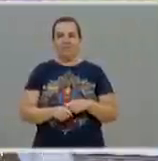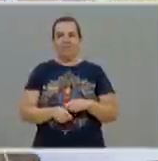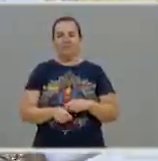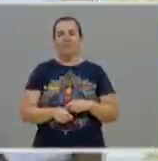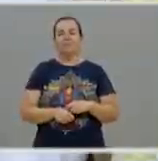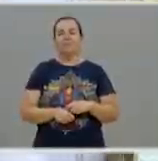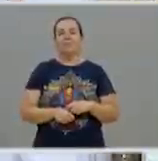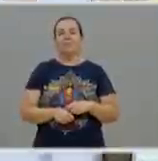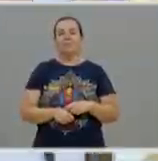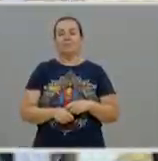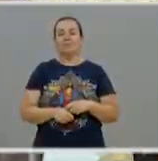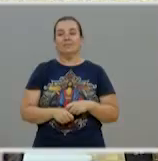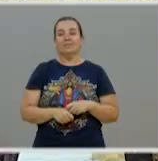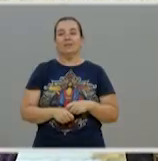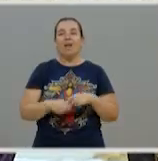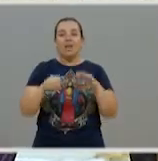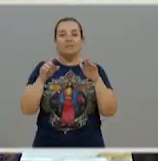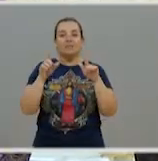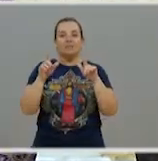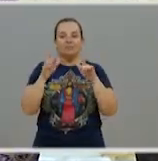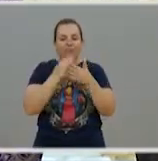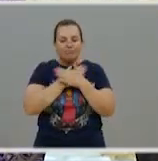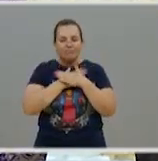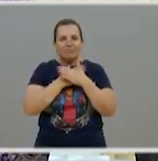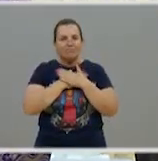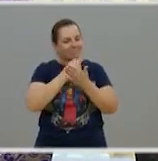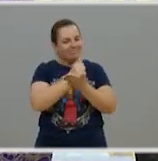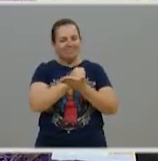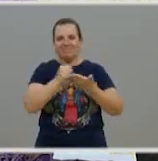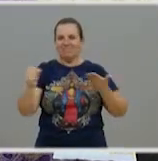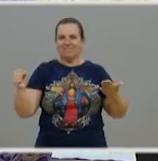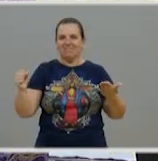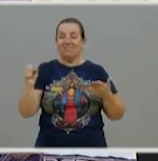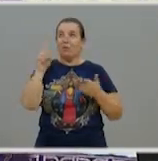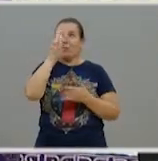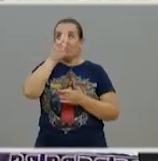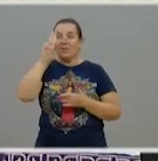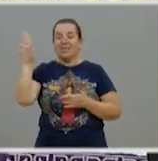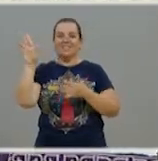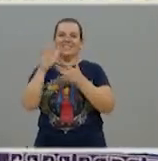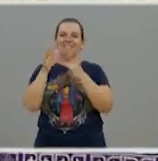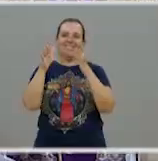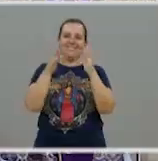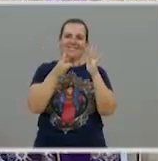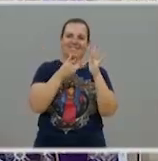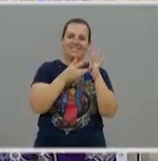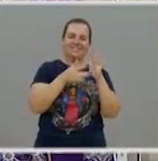Jesus, o desemprego vai passar. Pelo nome,